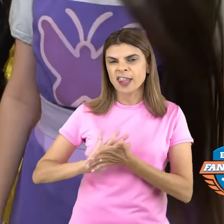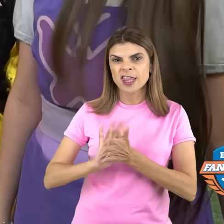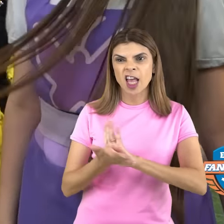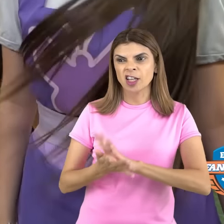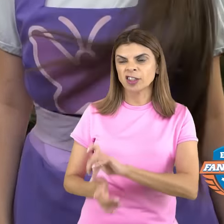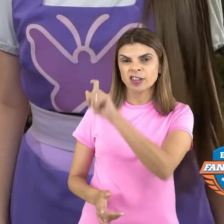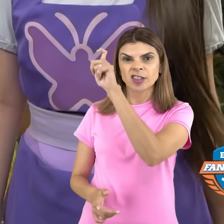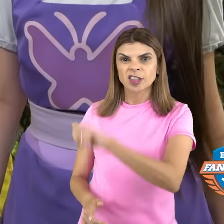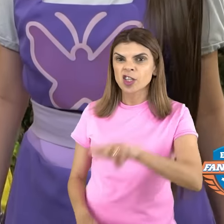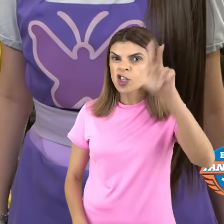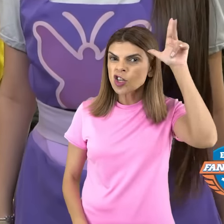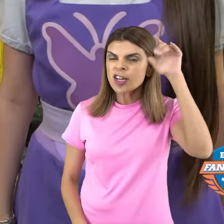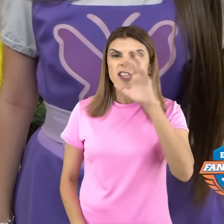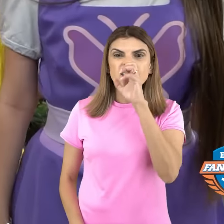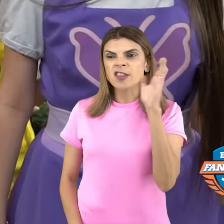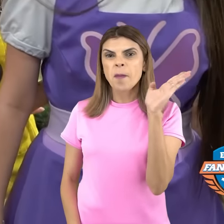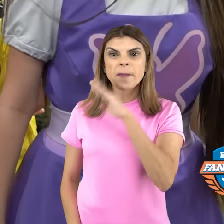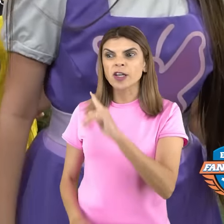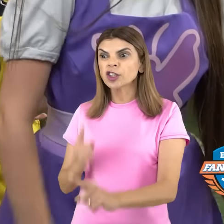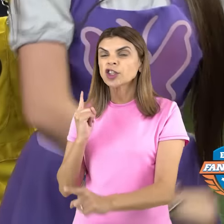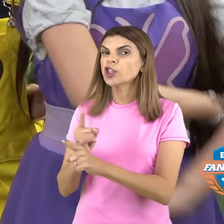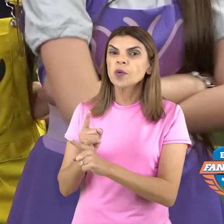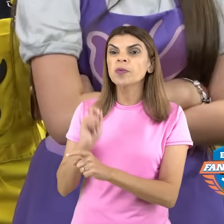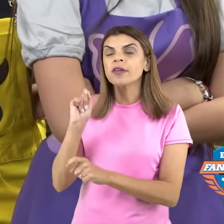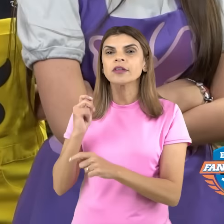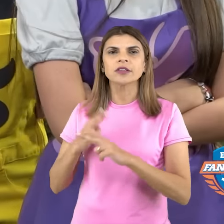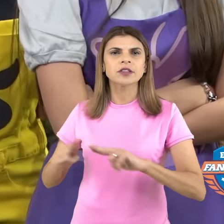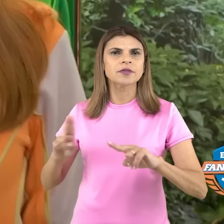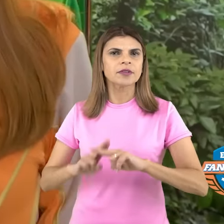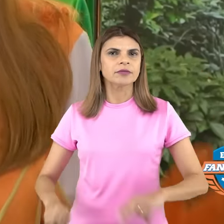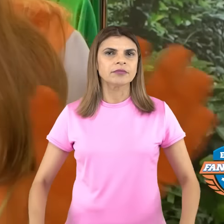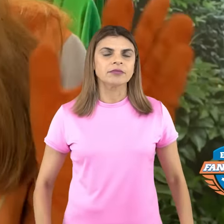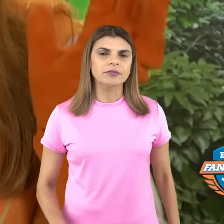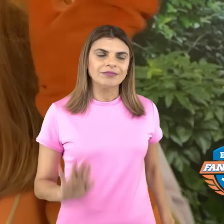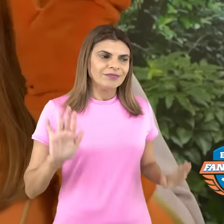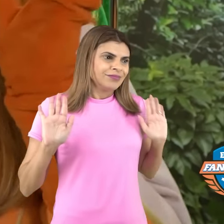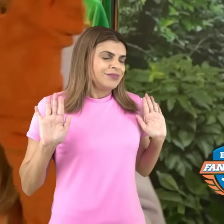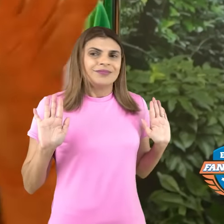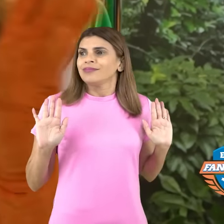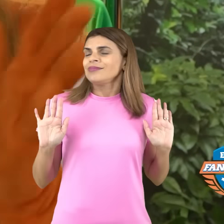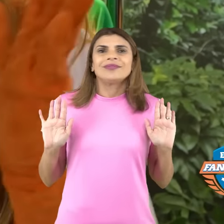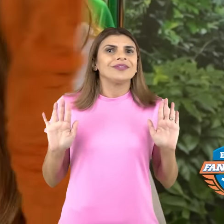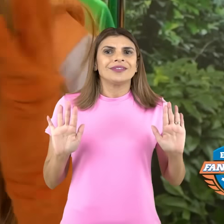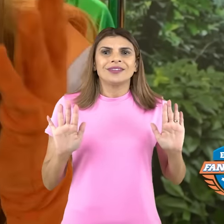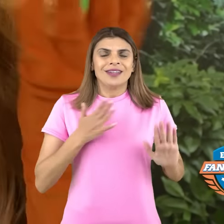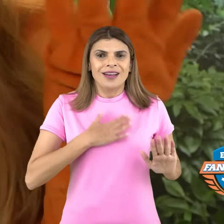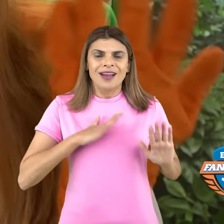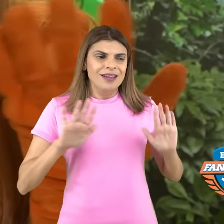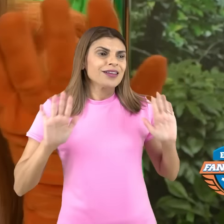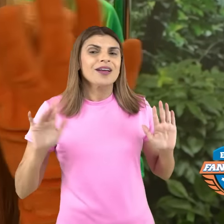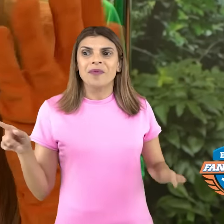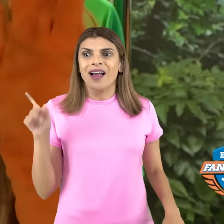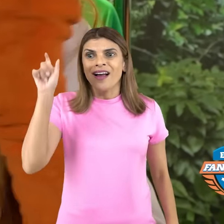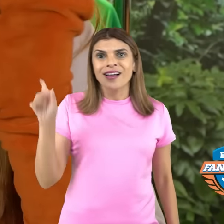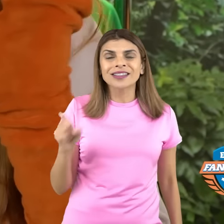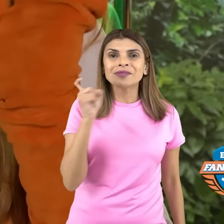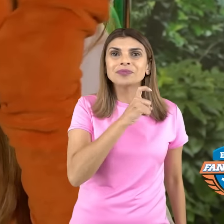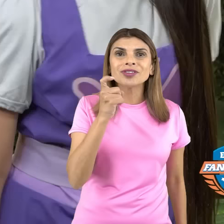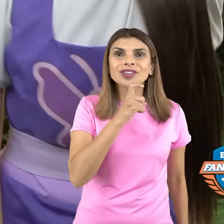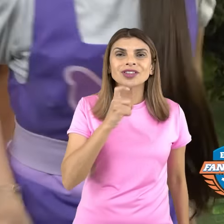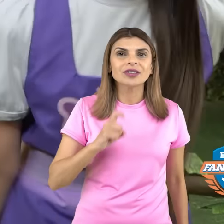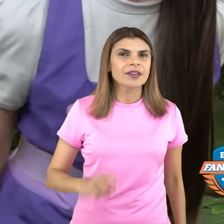coelha laranja do mal e descobrir quem tá usando esse disfarce. aí, calma aí, ele tá mentindo!